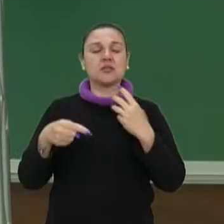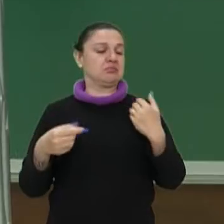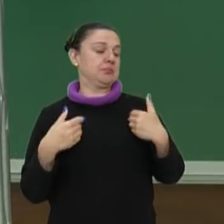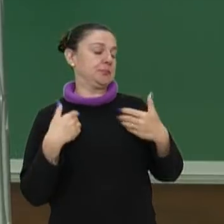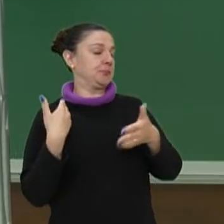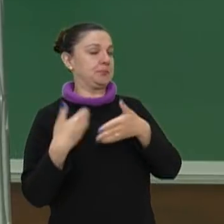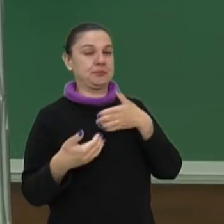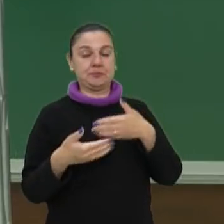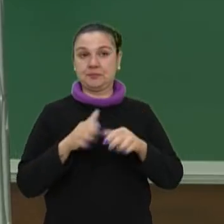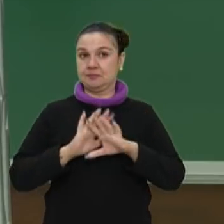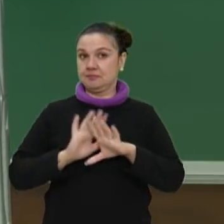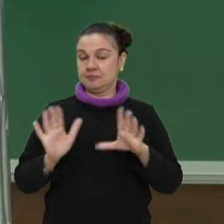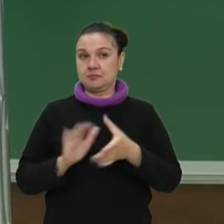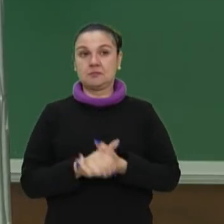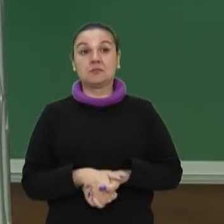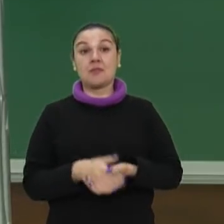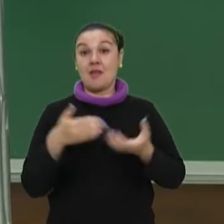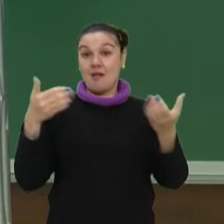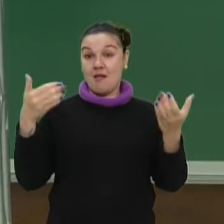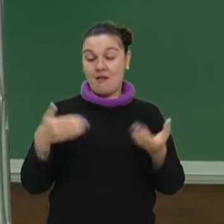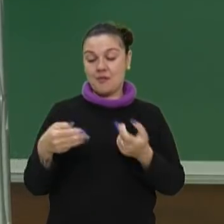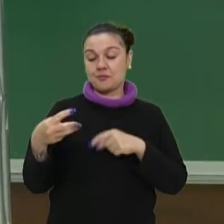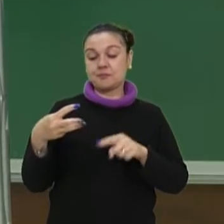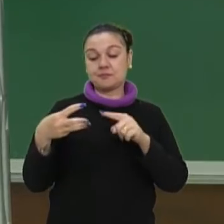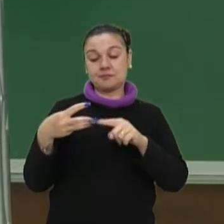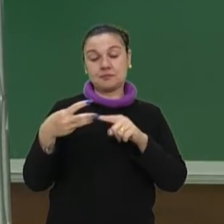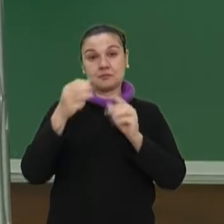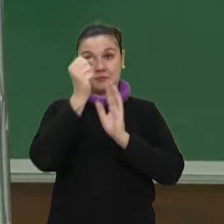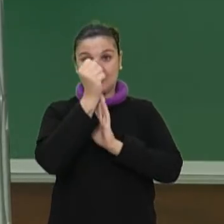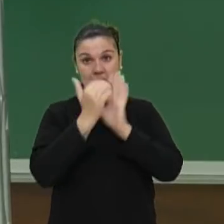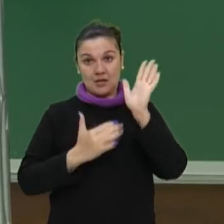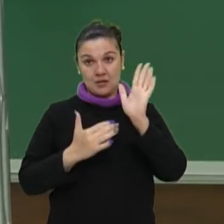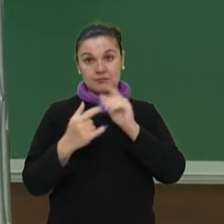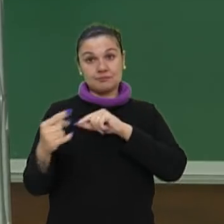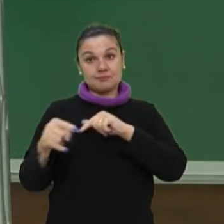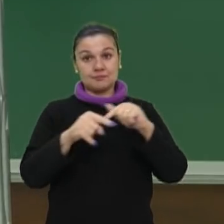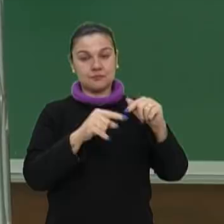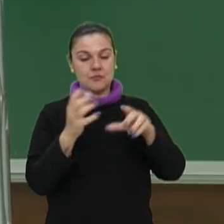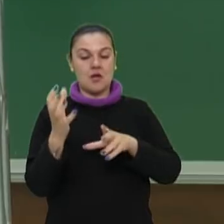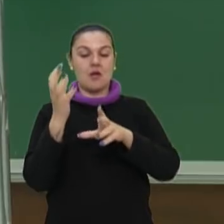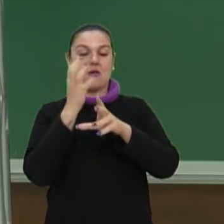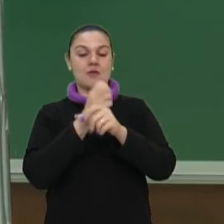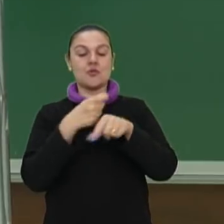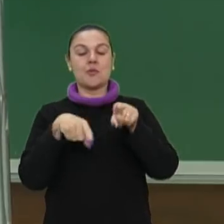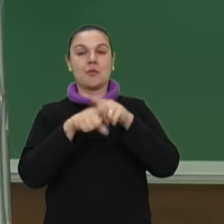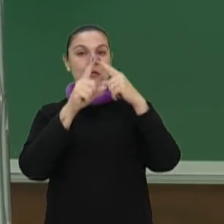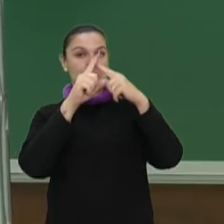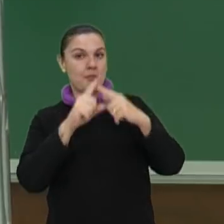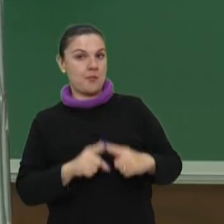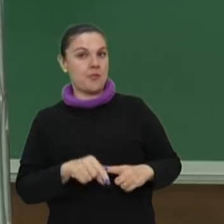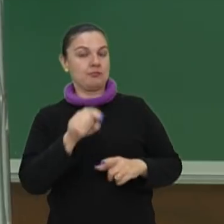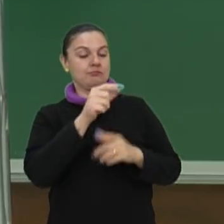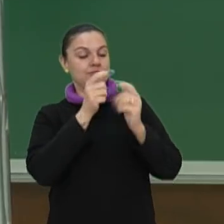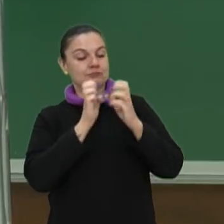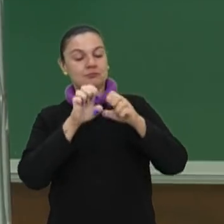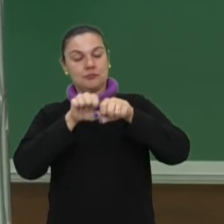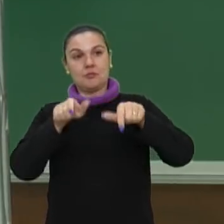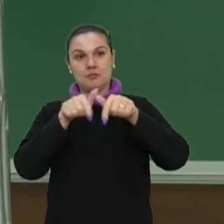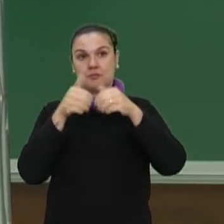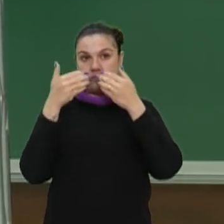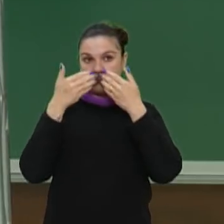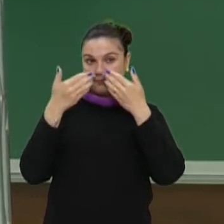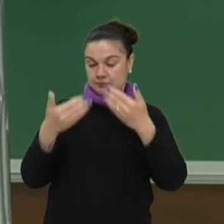ainda. E aí vem o exercício 3, né? Determine a soma e o produto das raízes da equação do segundo grau a